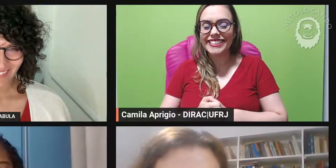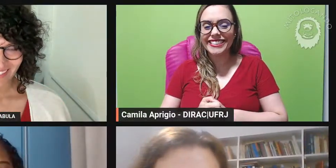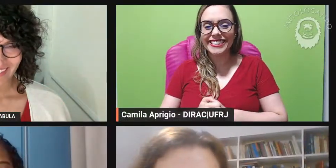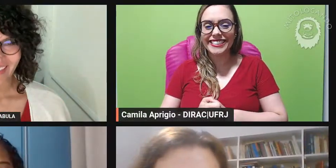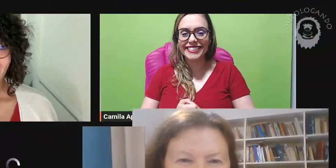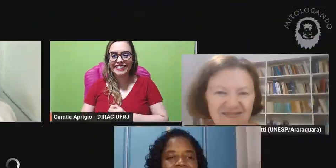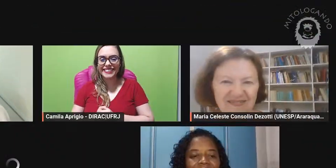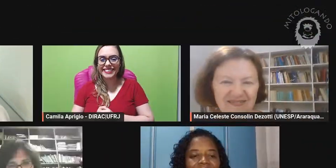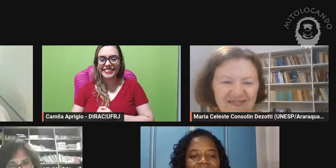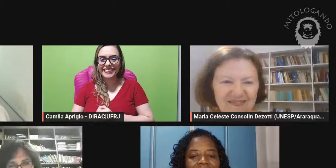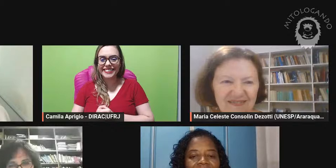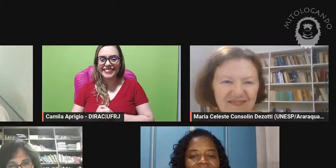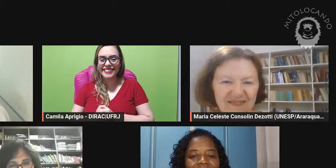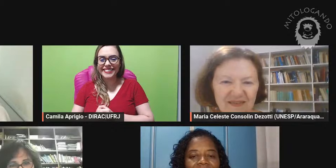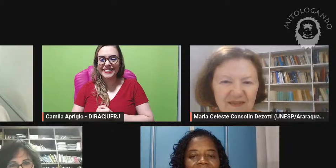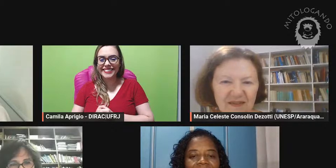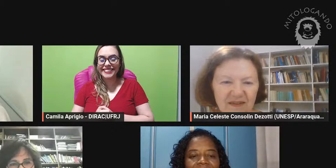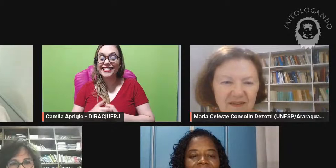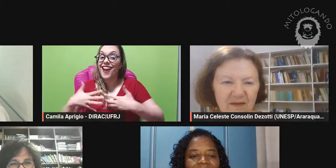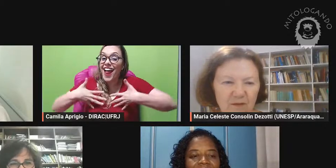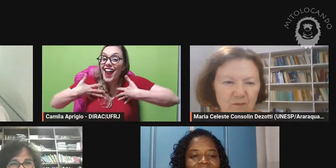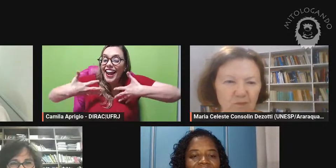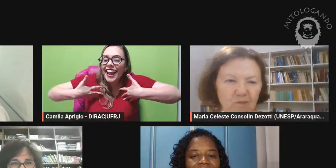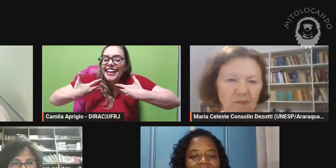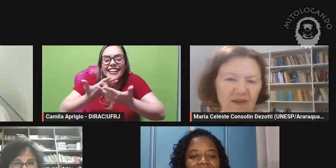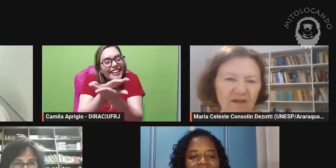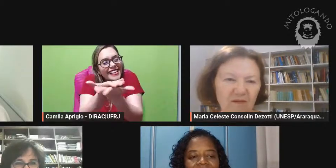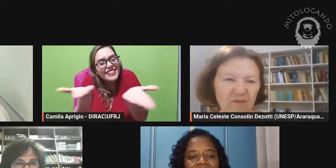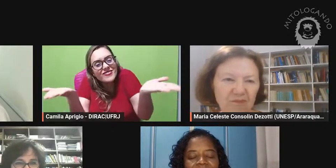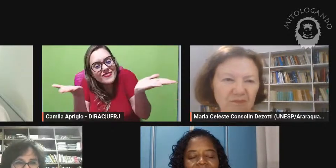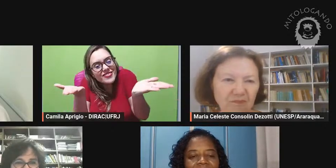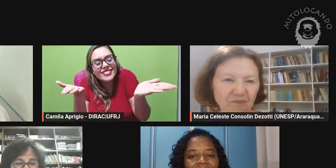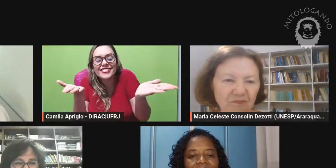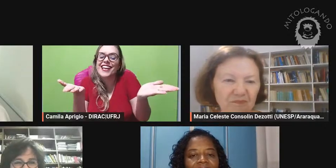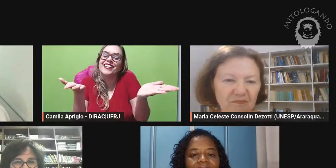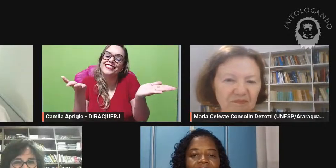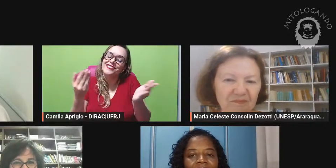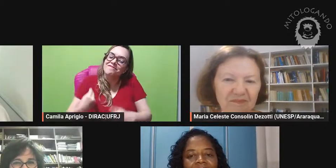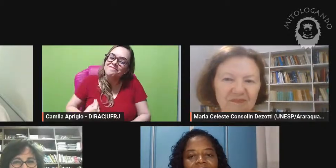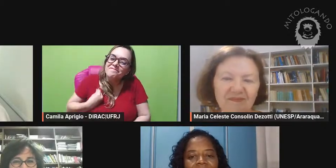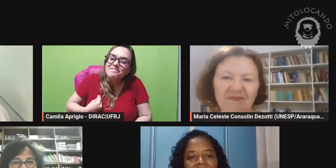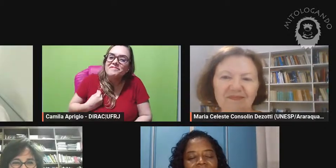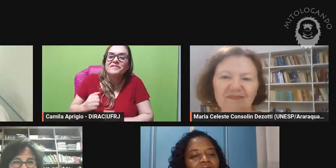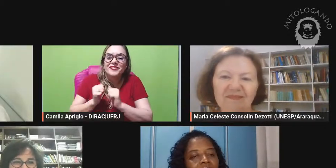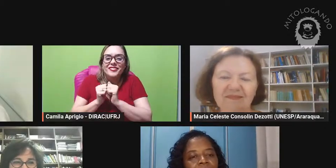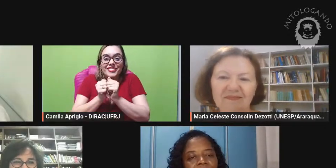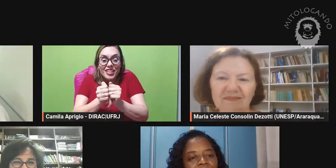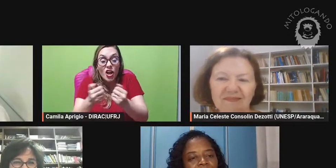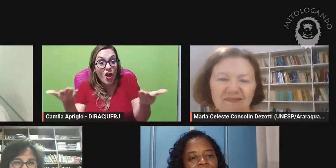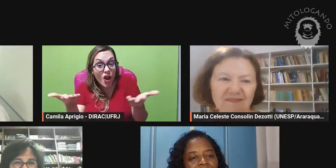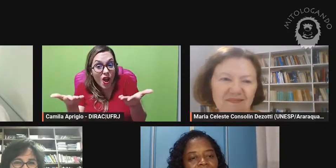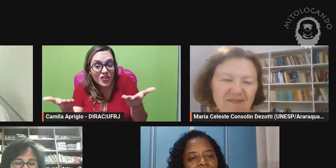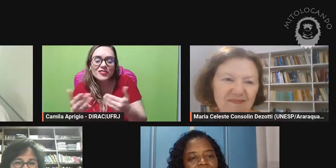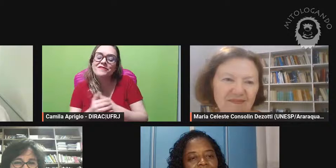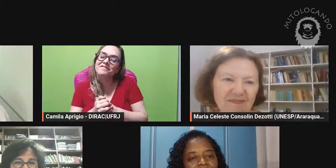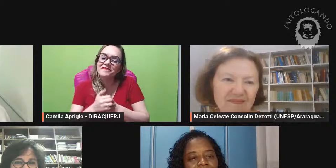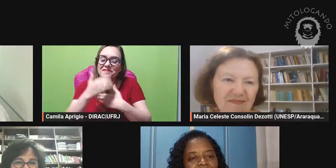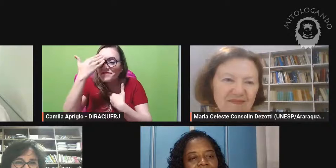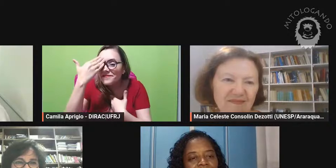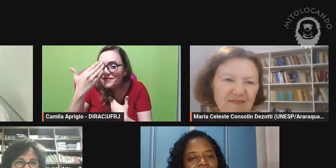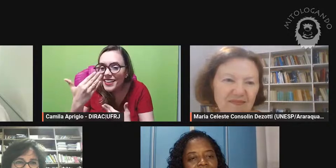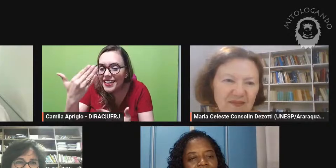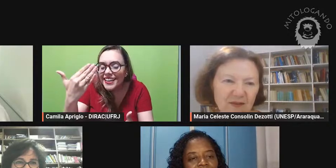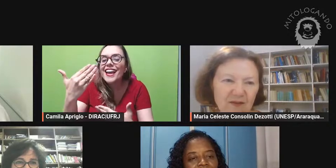é uma alegria imensa ter a presença de vocês aqui hoje muito obrigada professora Maria Celeste professora Maria